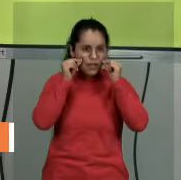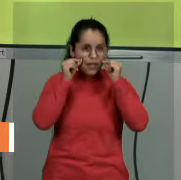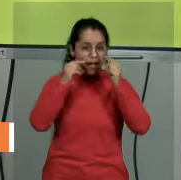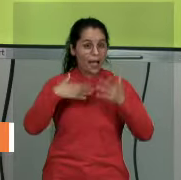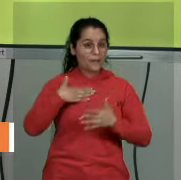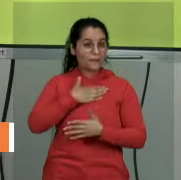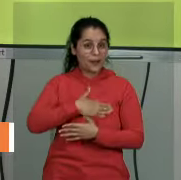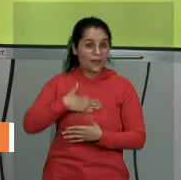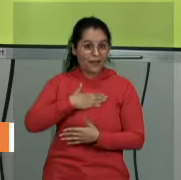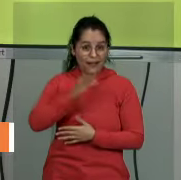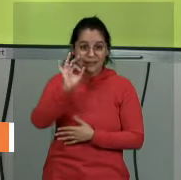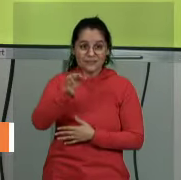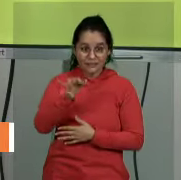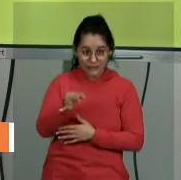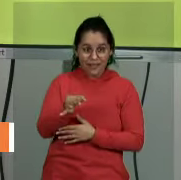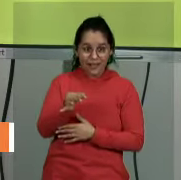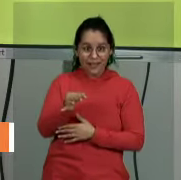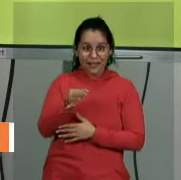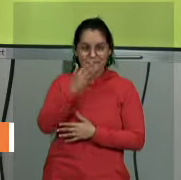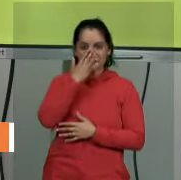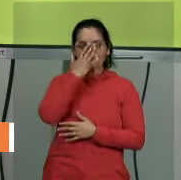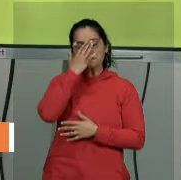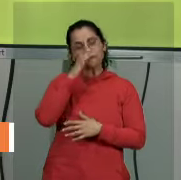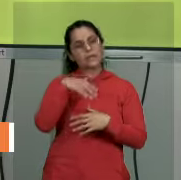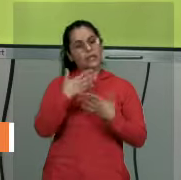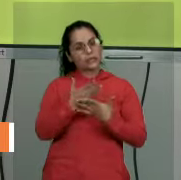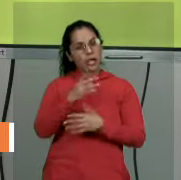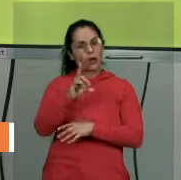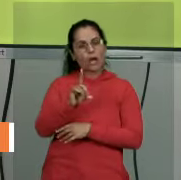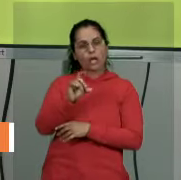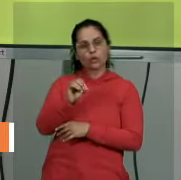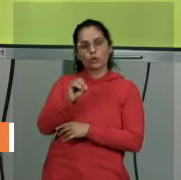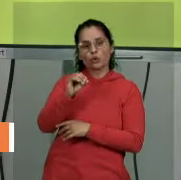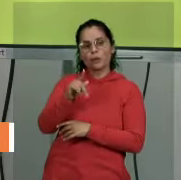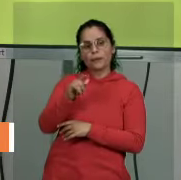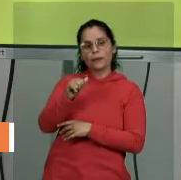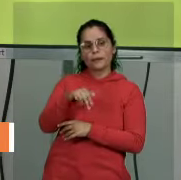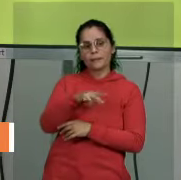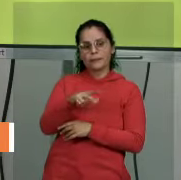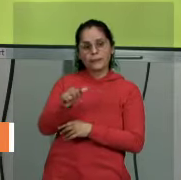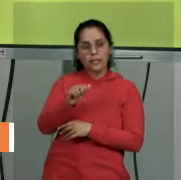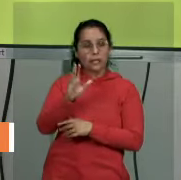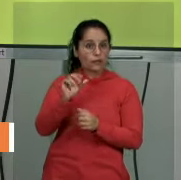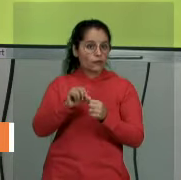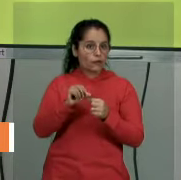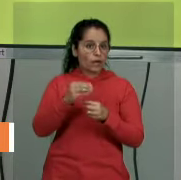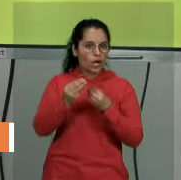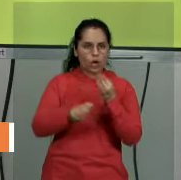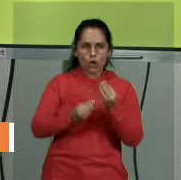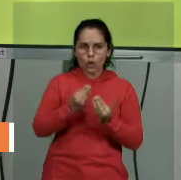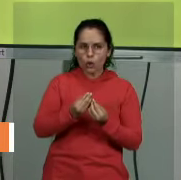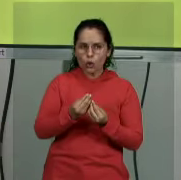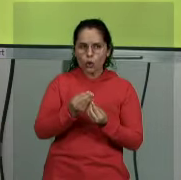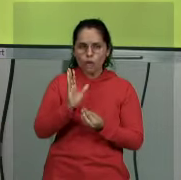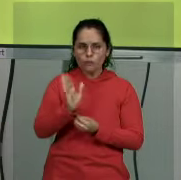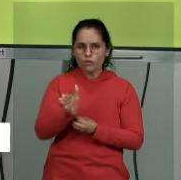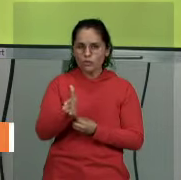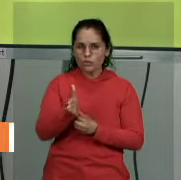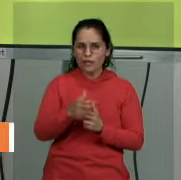que prazer, né, que dá aquele copo gelado. É a dopamina que faz isso. Ela já faz, ela é